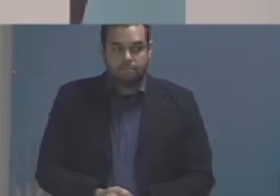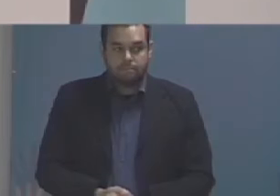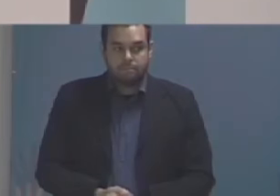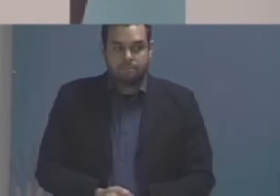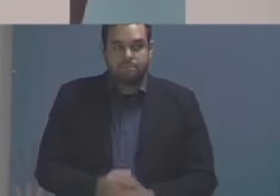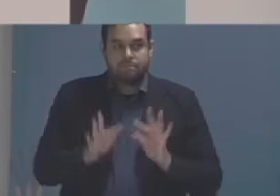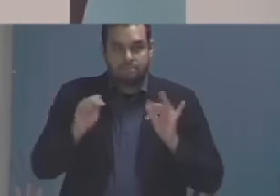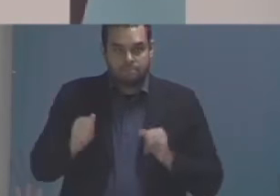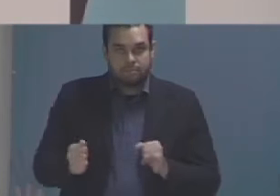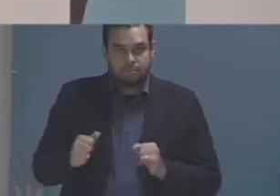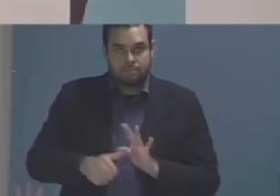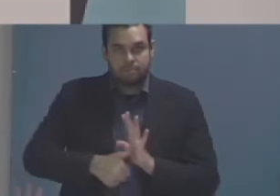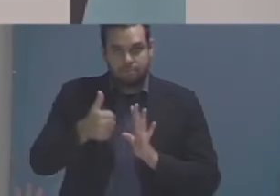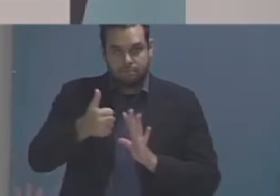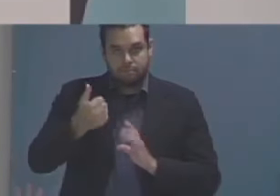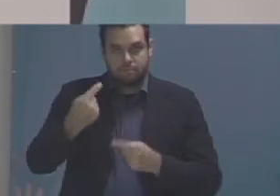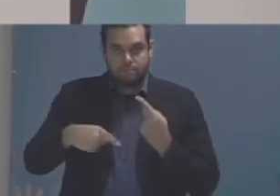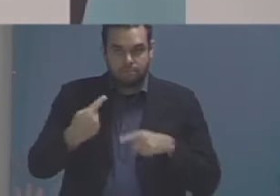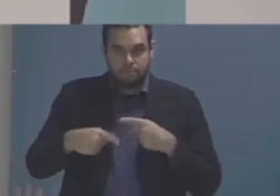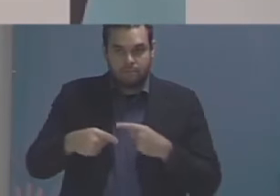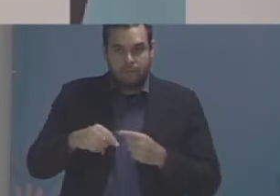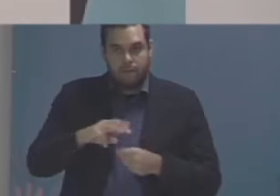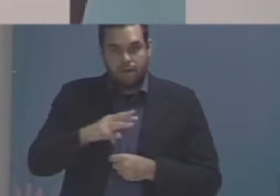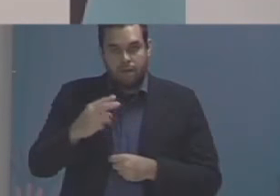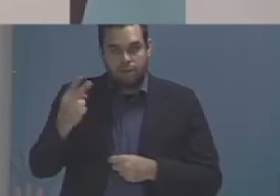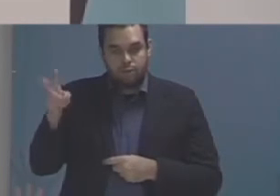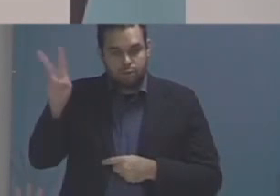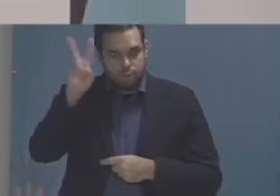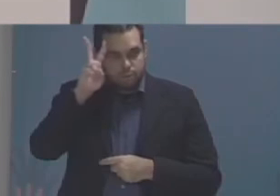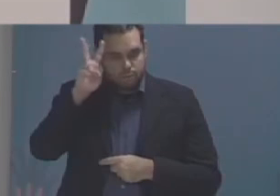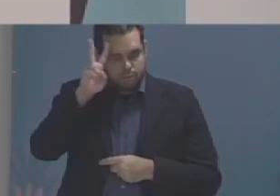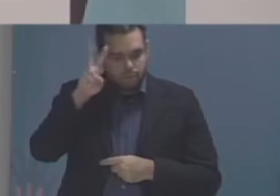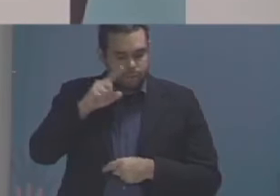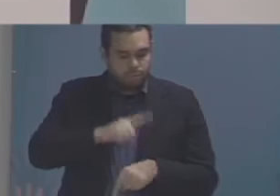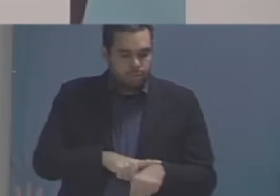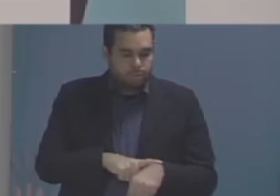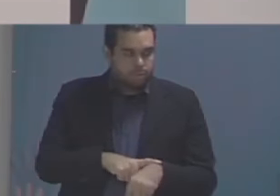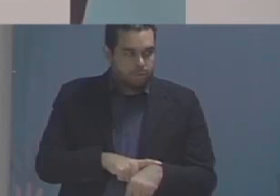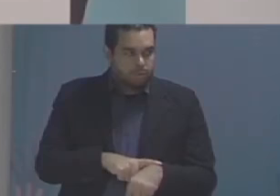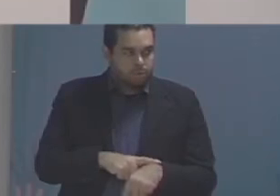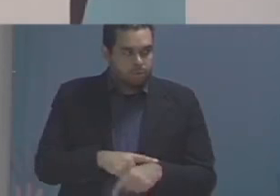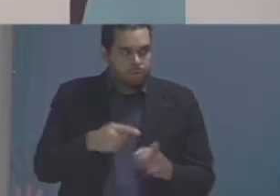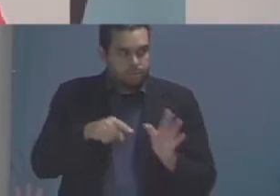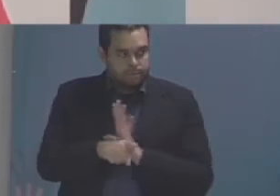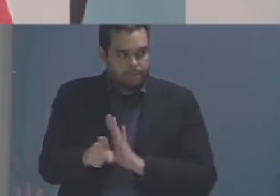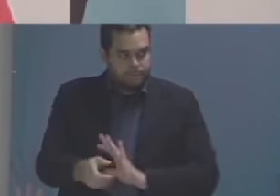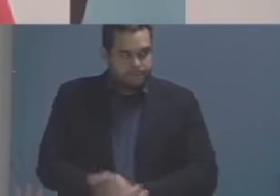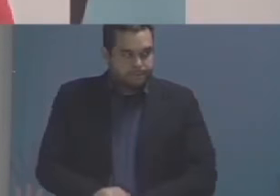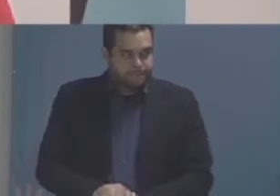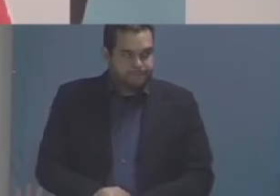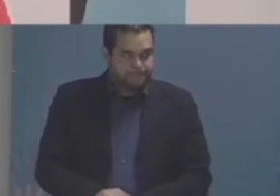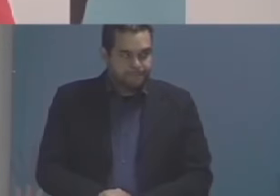Concluímos a primeira rodada. Vamos para a segunda rodada de sorteios. Por favor, Carol.